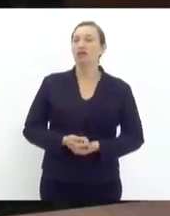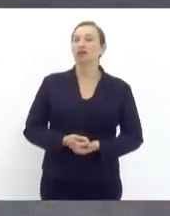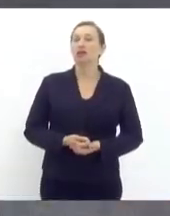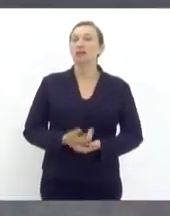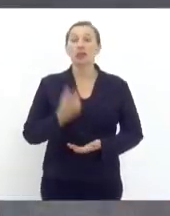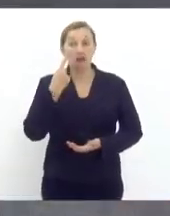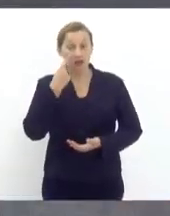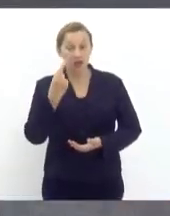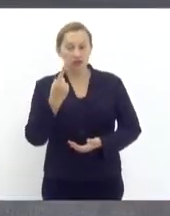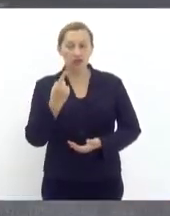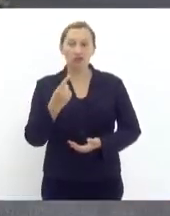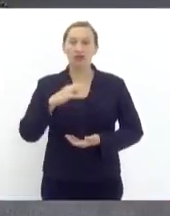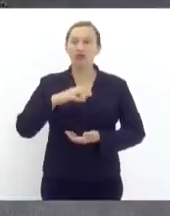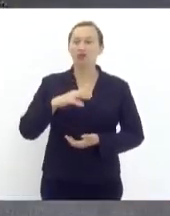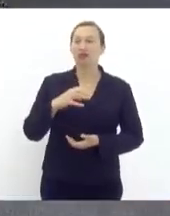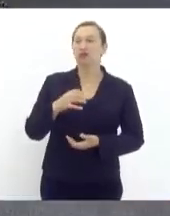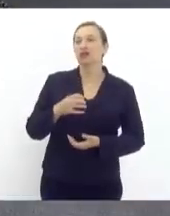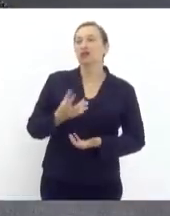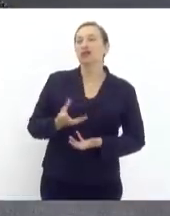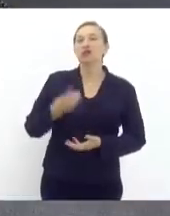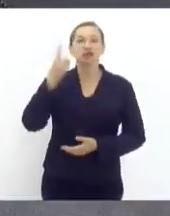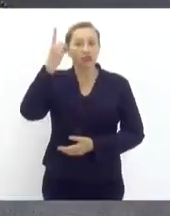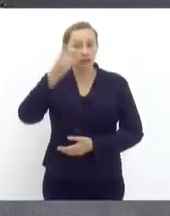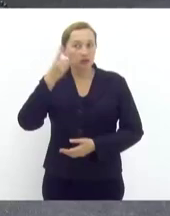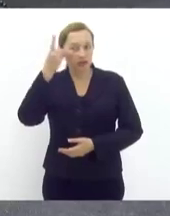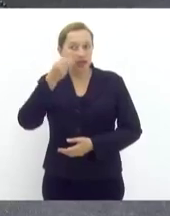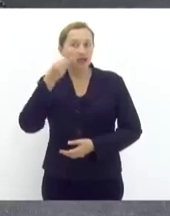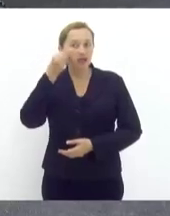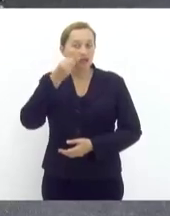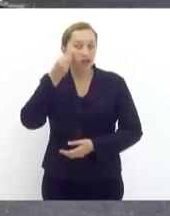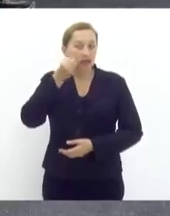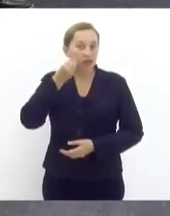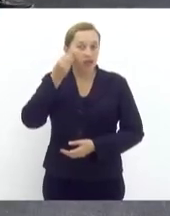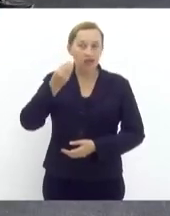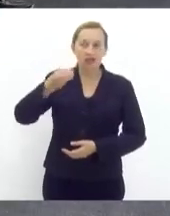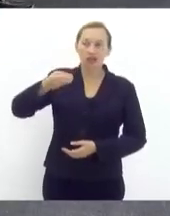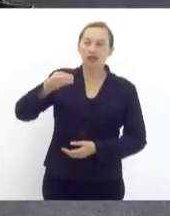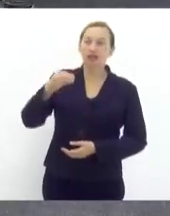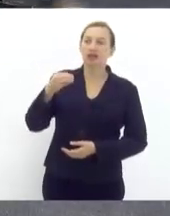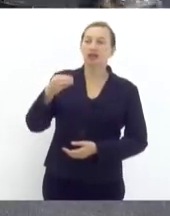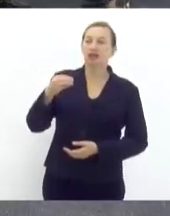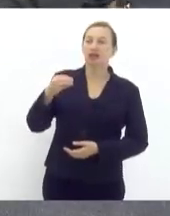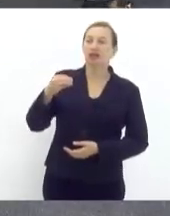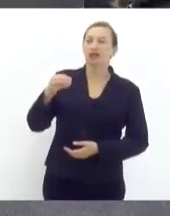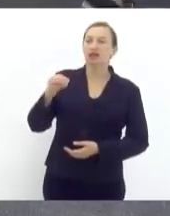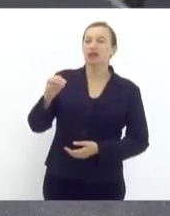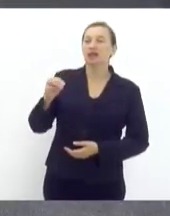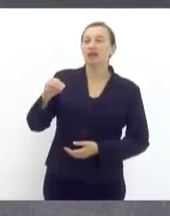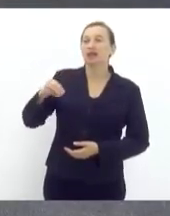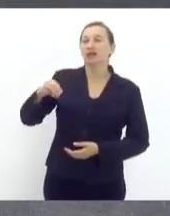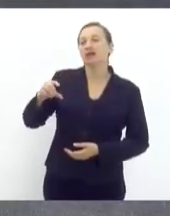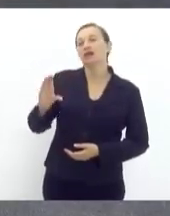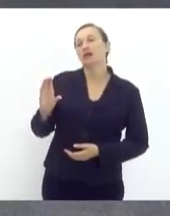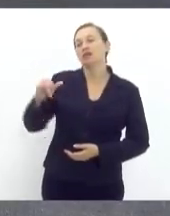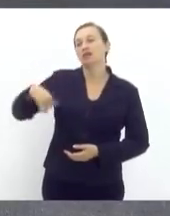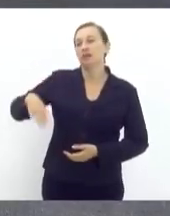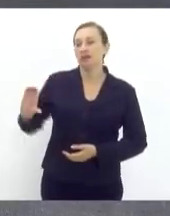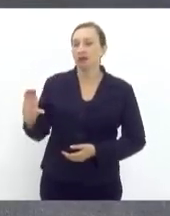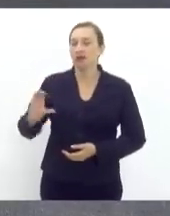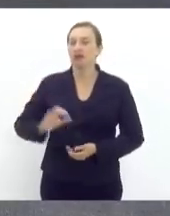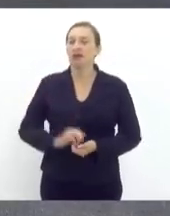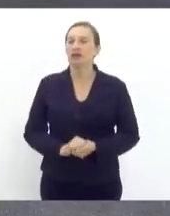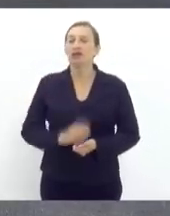veja que meu decano Carlos Mickey já penso Carlos o cumprimento não só dessa lei do deputado